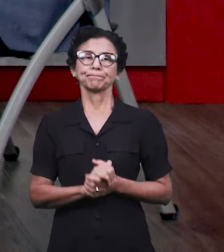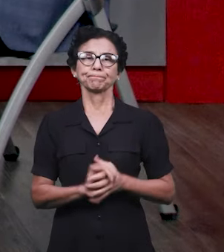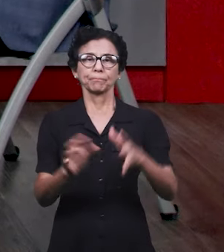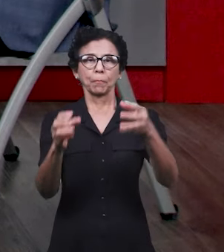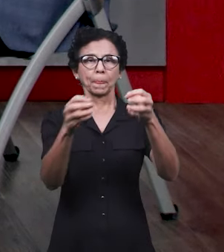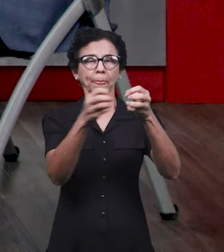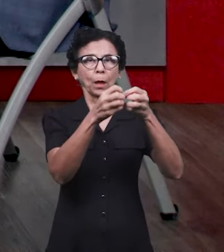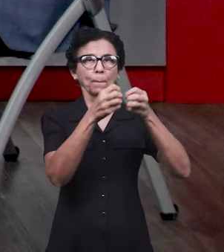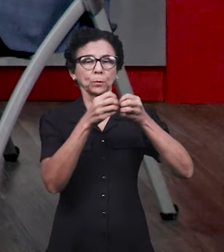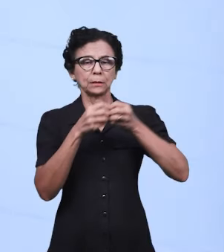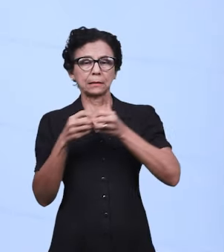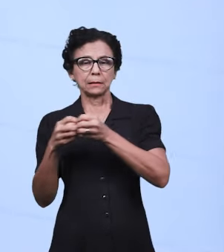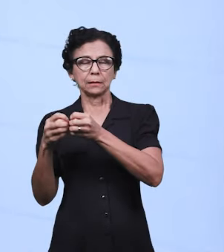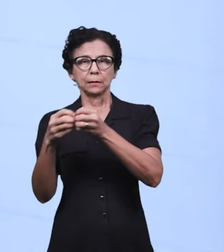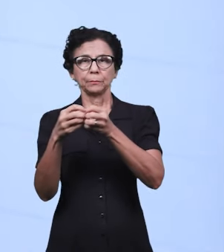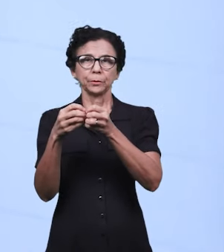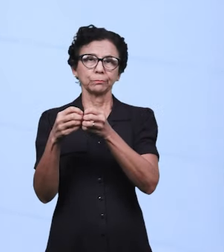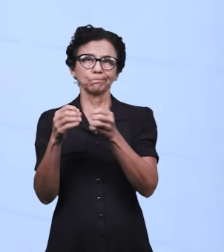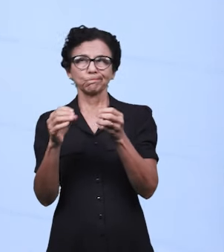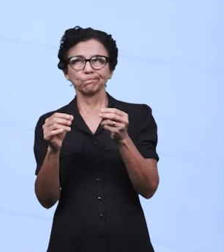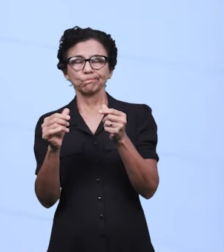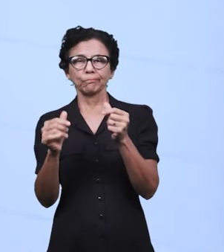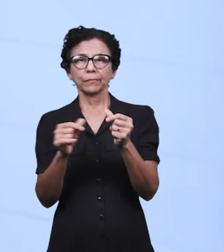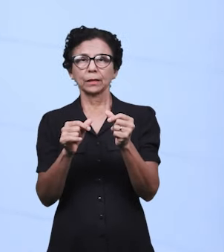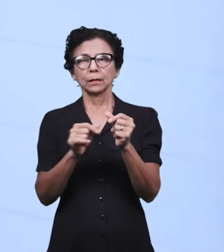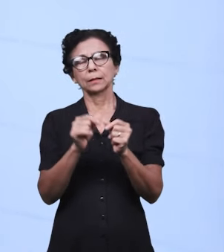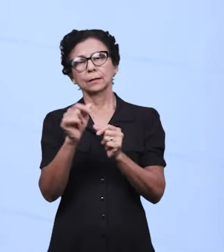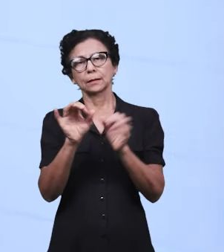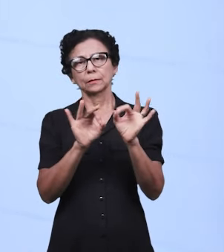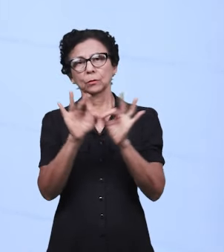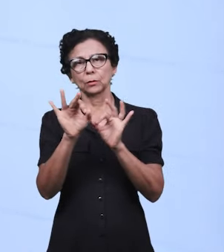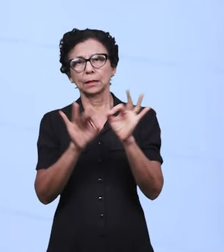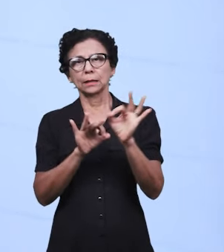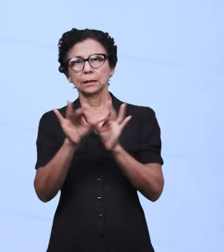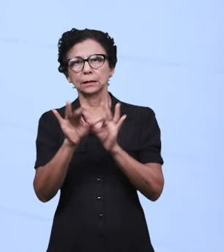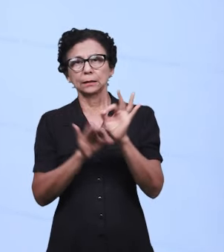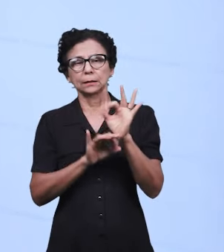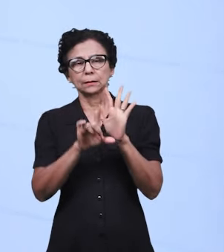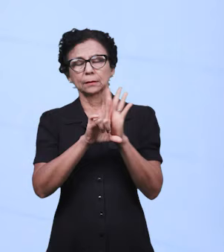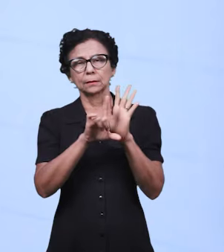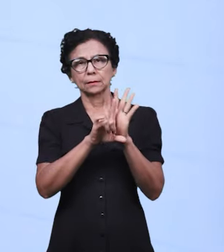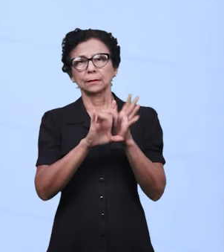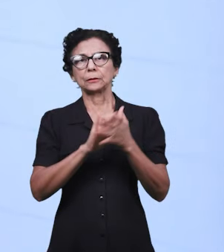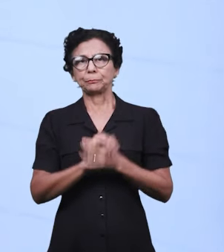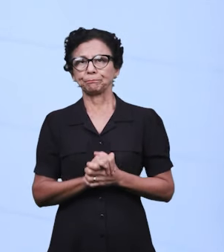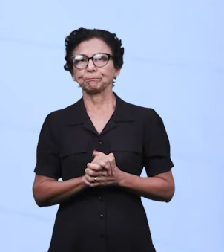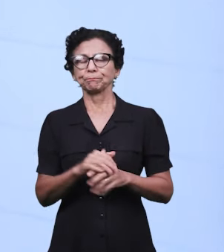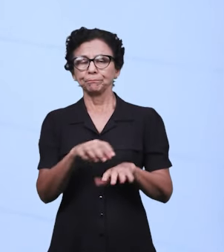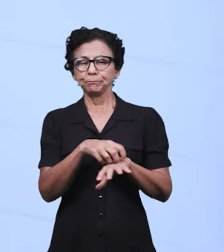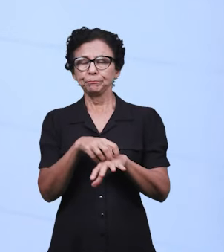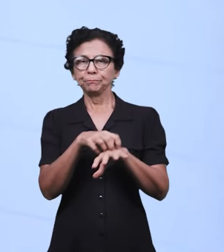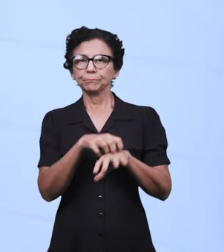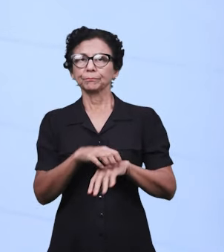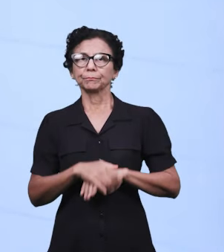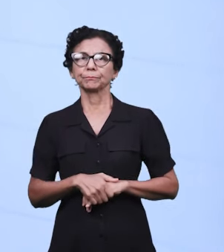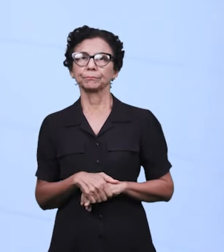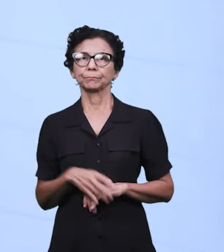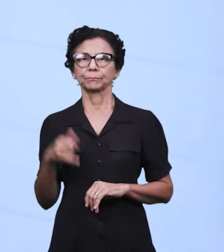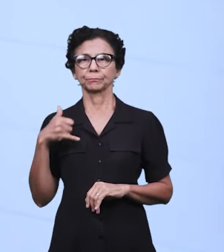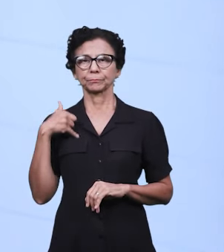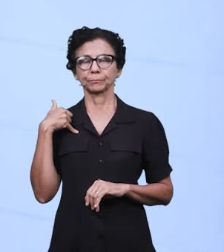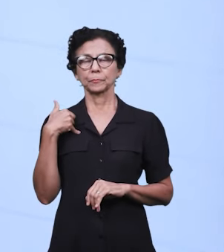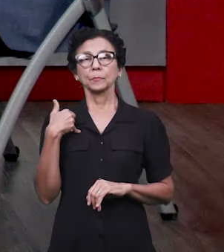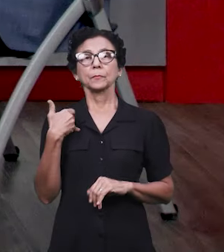que regula, né, a gratuidade do transporte para o idoso nessa faixa de idade.